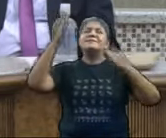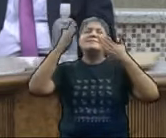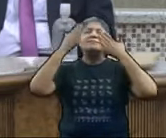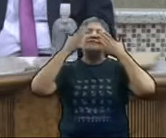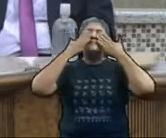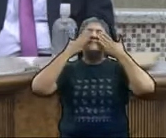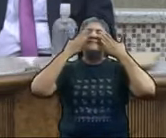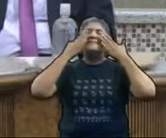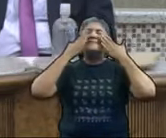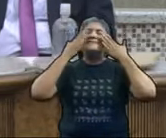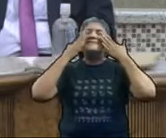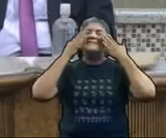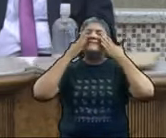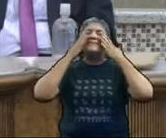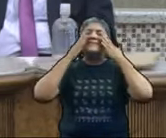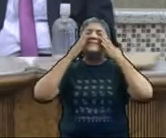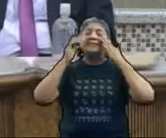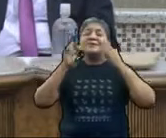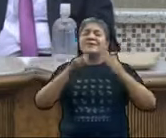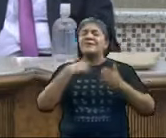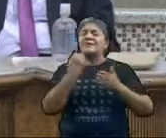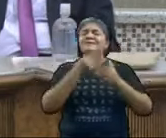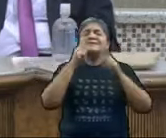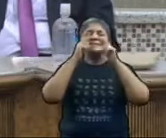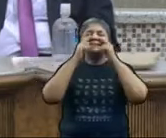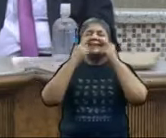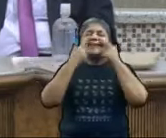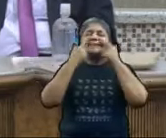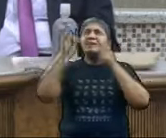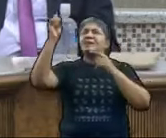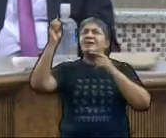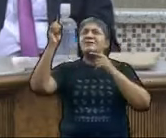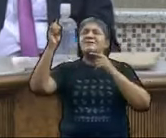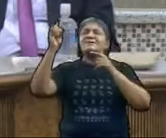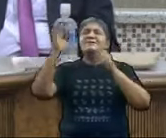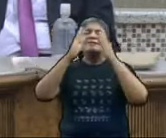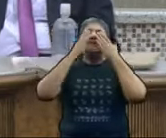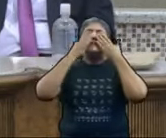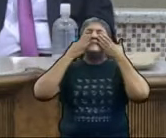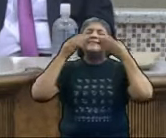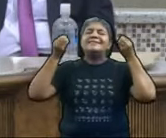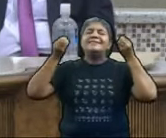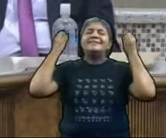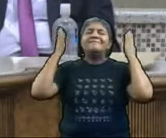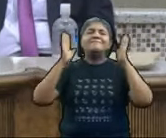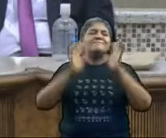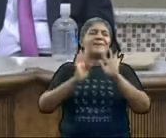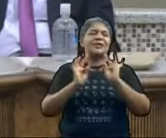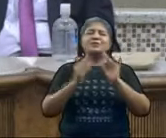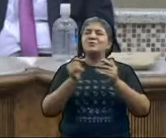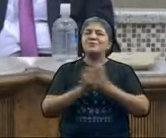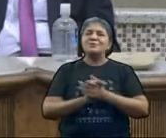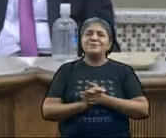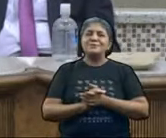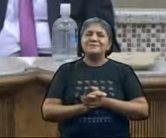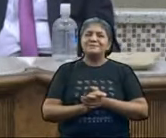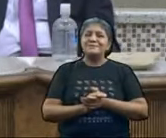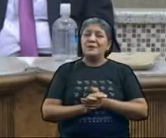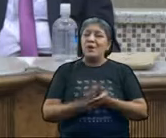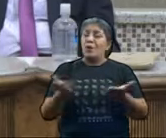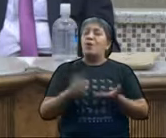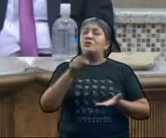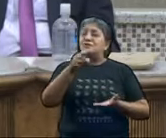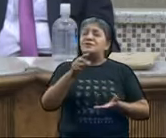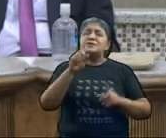Jesus Cristo, lá no Sermão do Monte, ele diz: bem-aventurados sois vós que agora chorais. Vocês